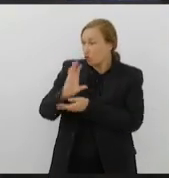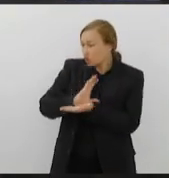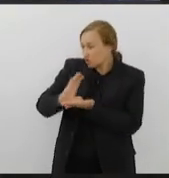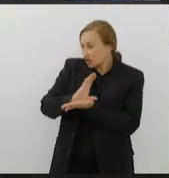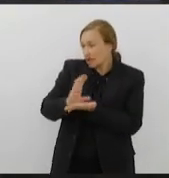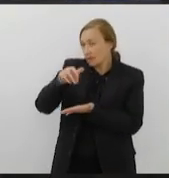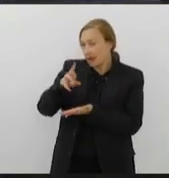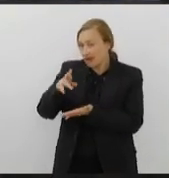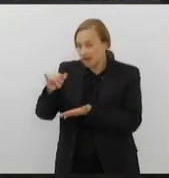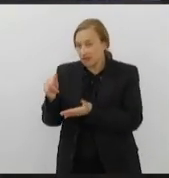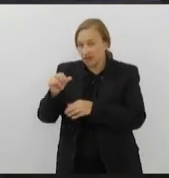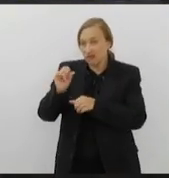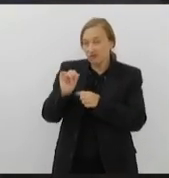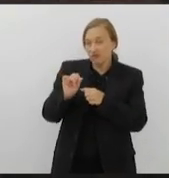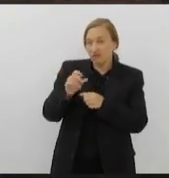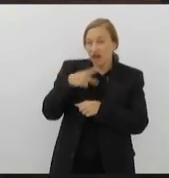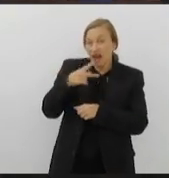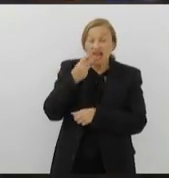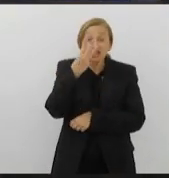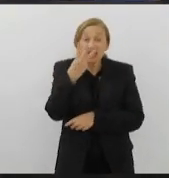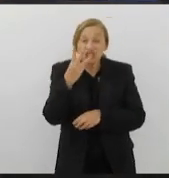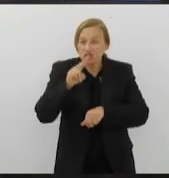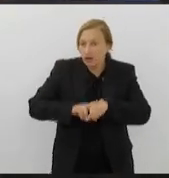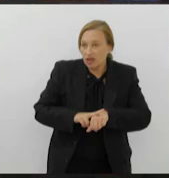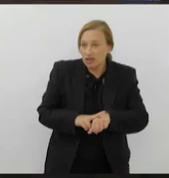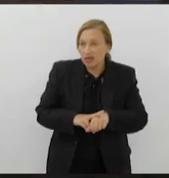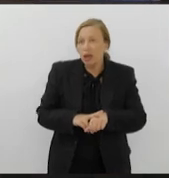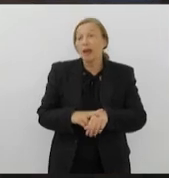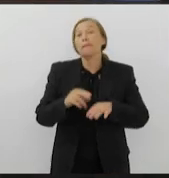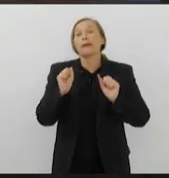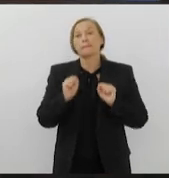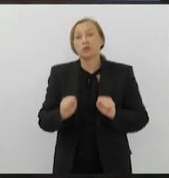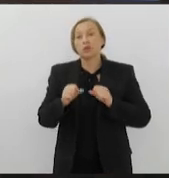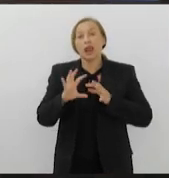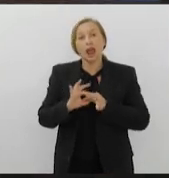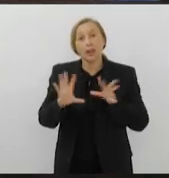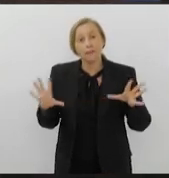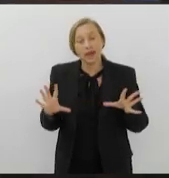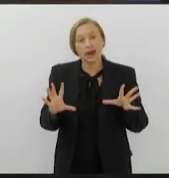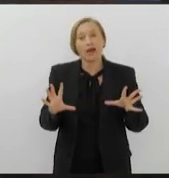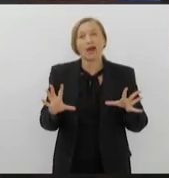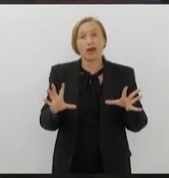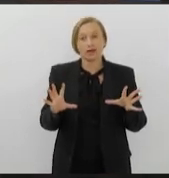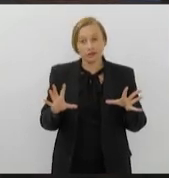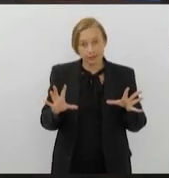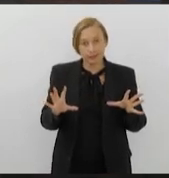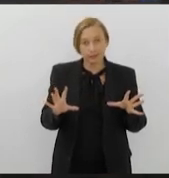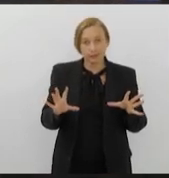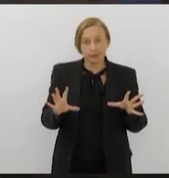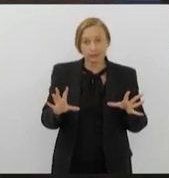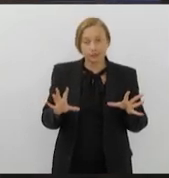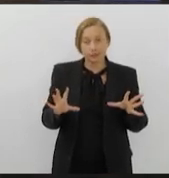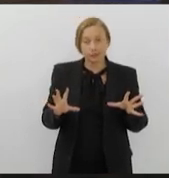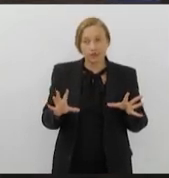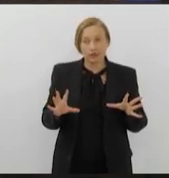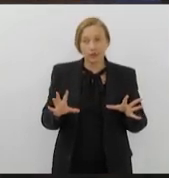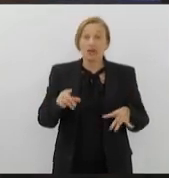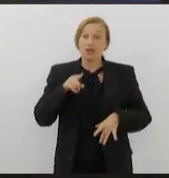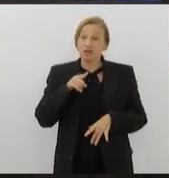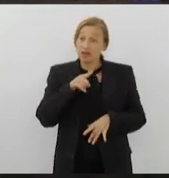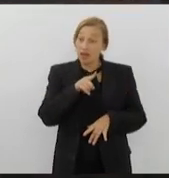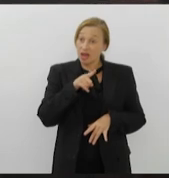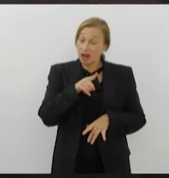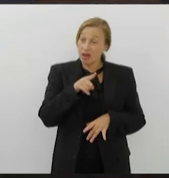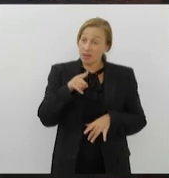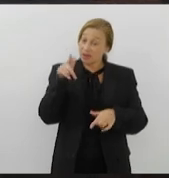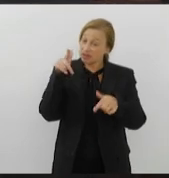Rodrigo, por 3 vezes, para poder desimpedir uma decisão monocrática, que ela é que mais tem feito